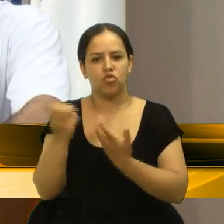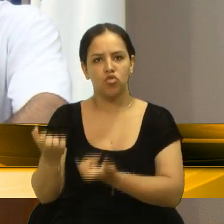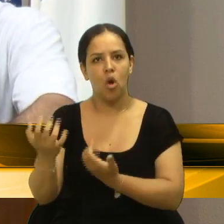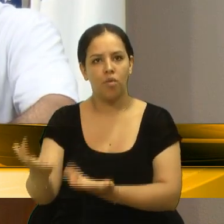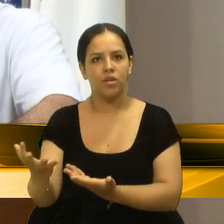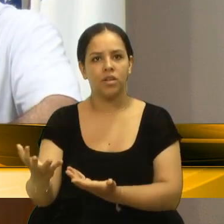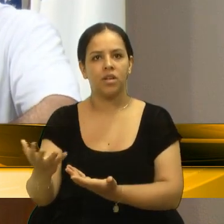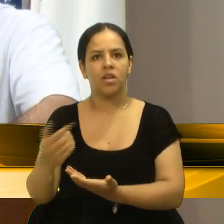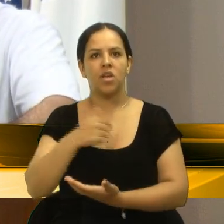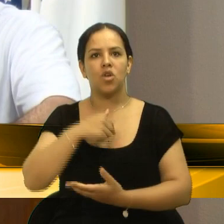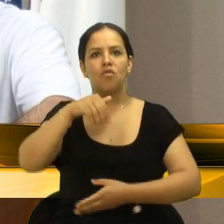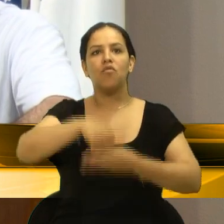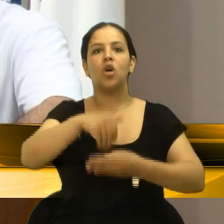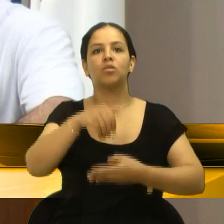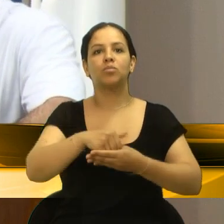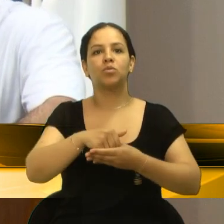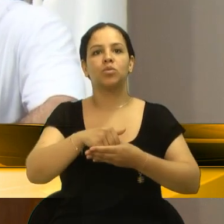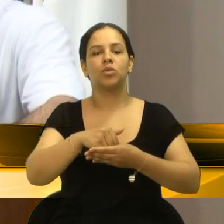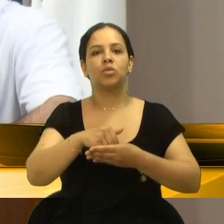gente constrói nossa cidade.